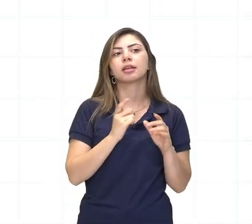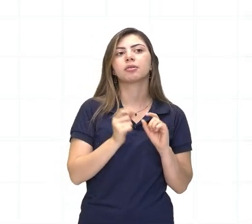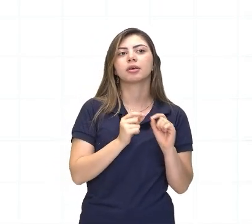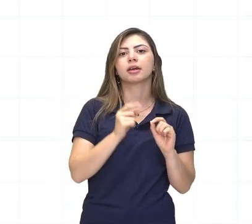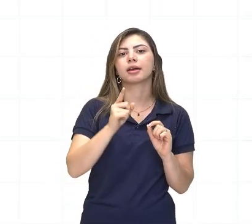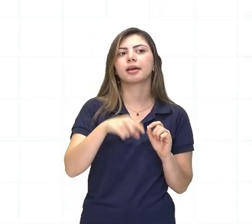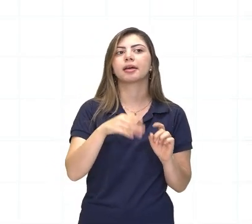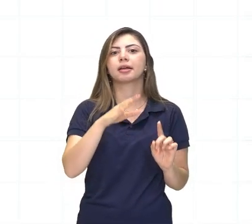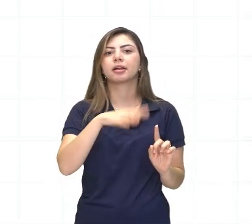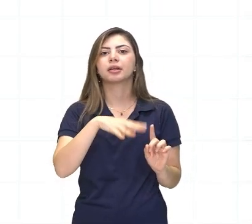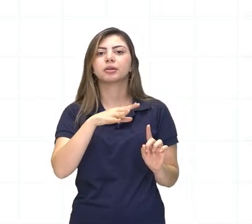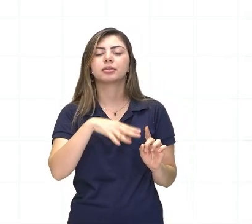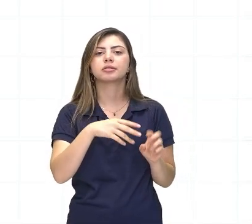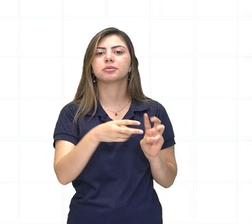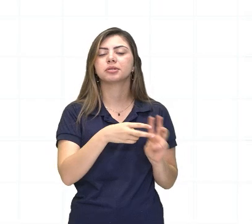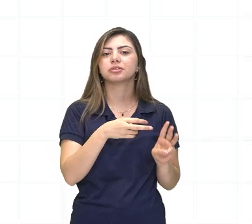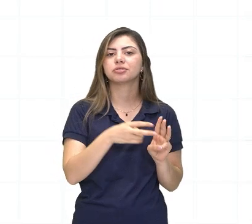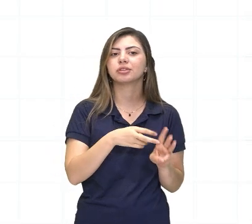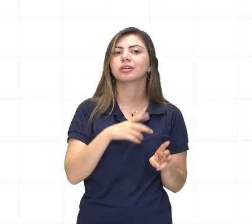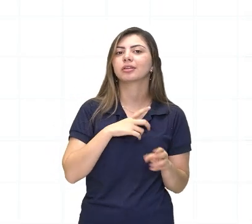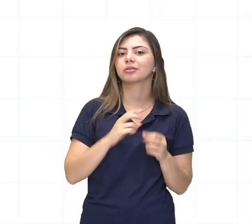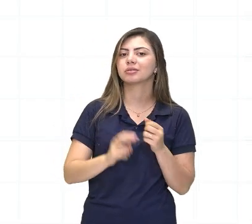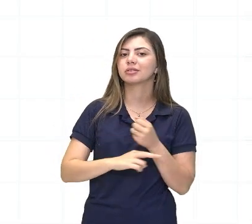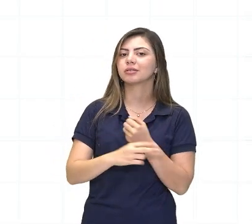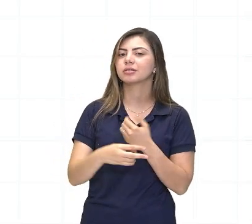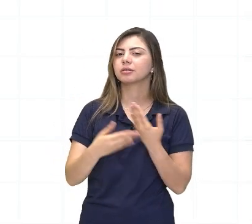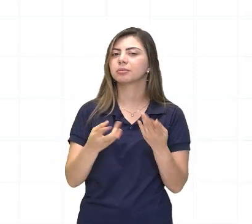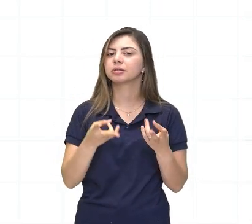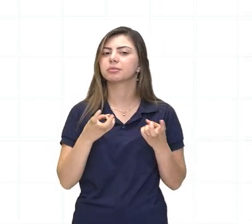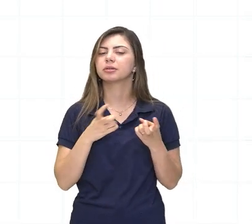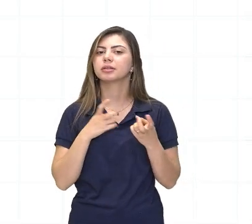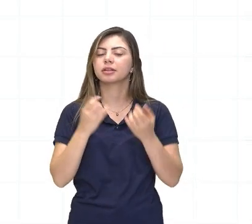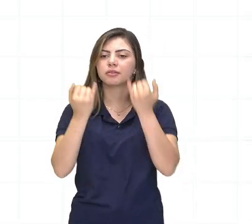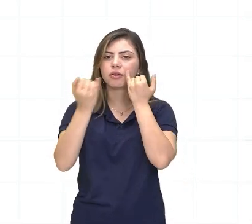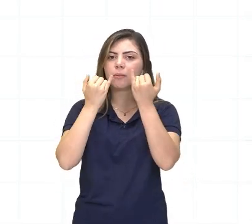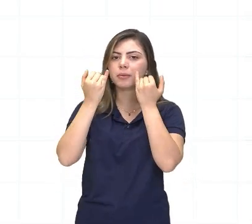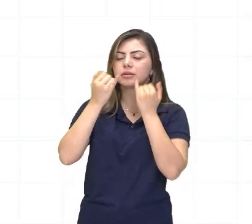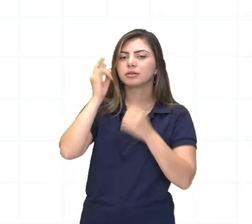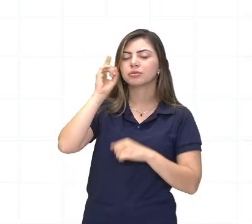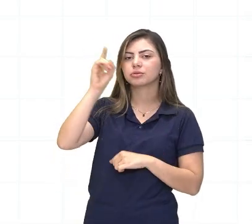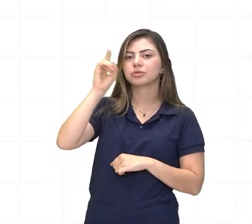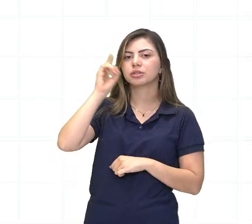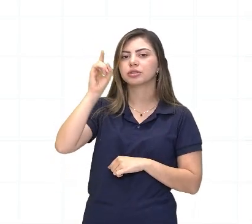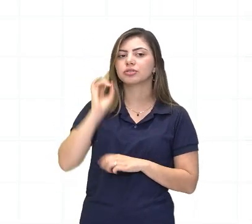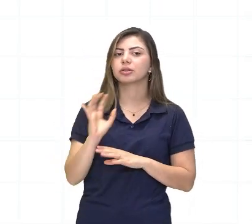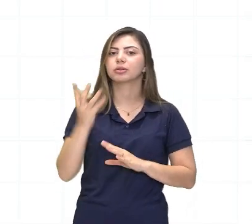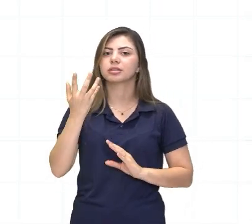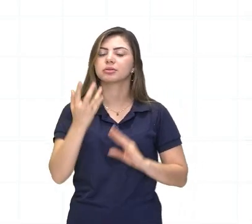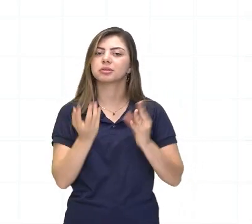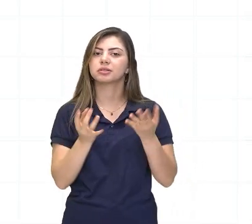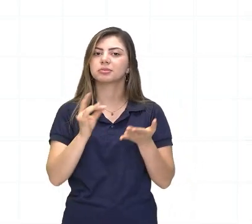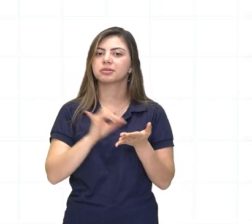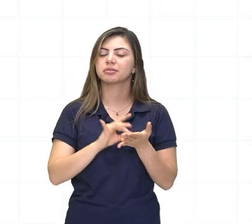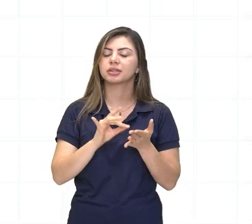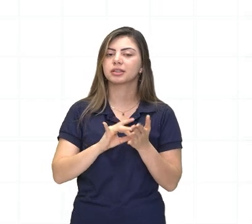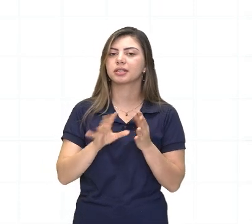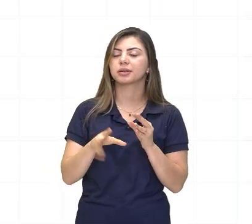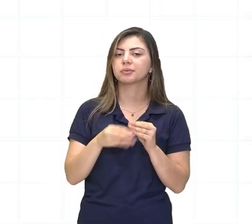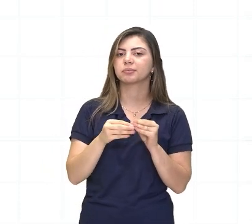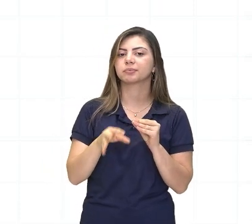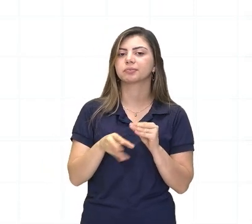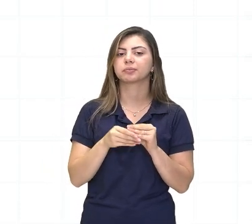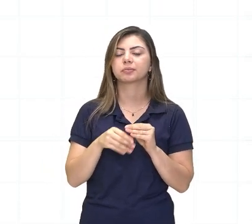a chegada do nosso cacique, que ele já está acrescentando informações sobre o dia a dia, sobre fatos da tribo. Então,